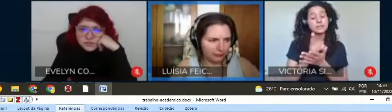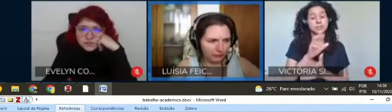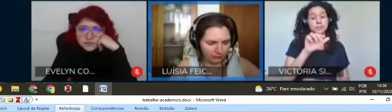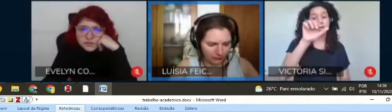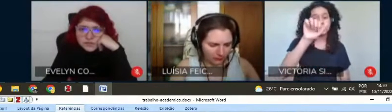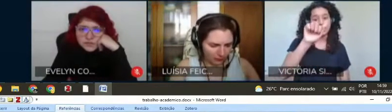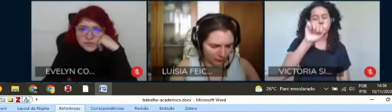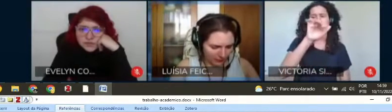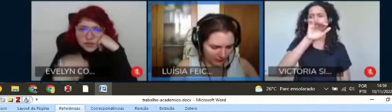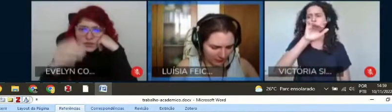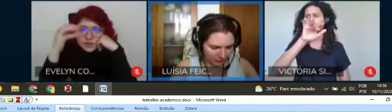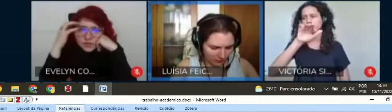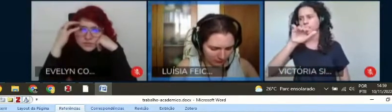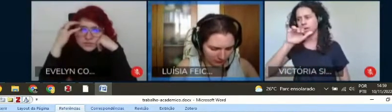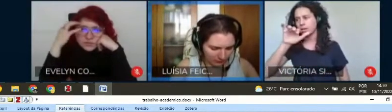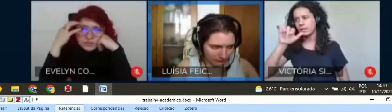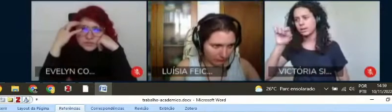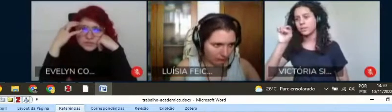Então,